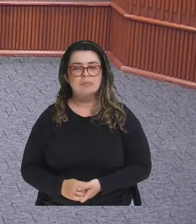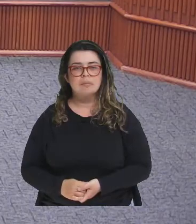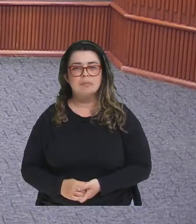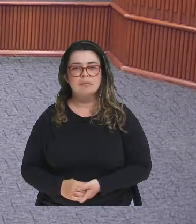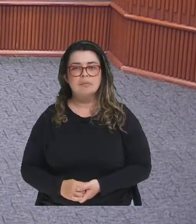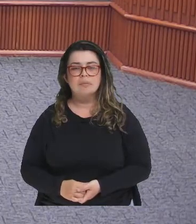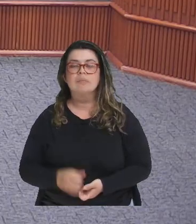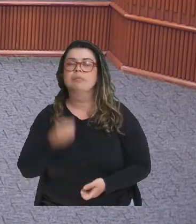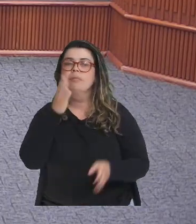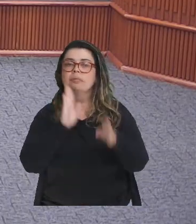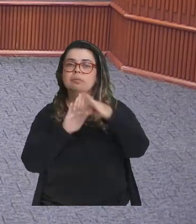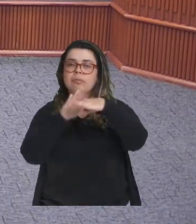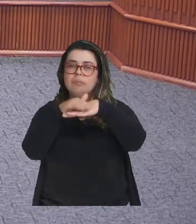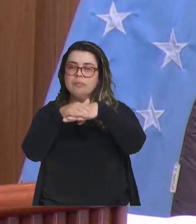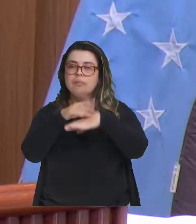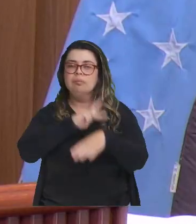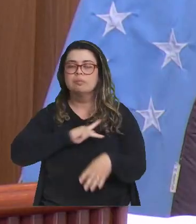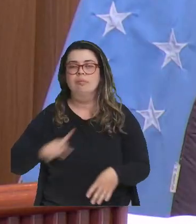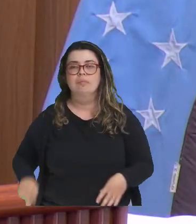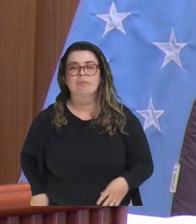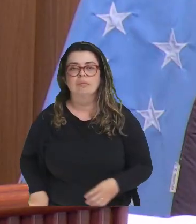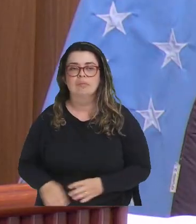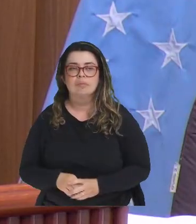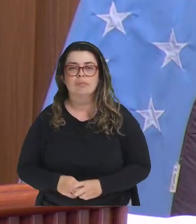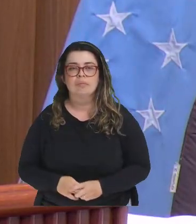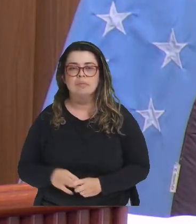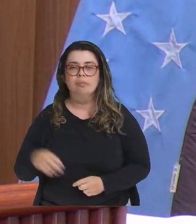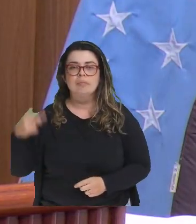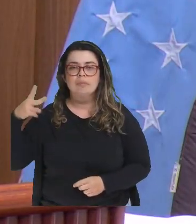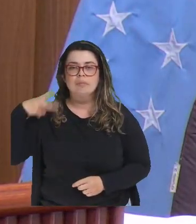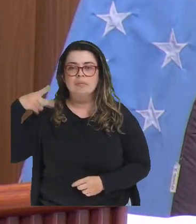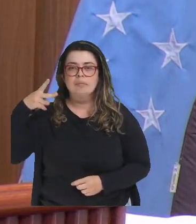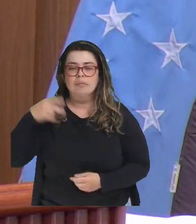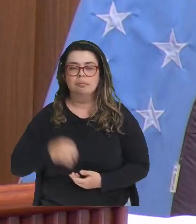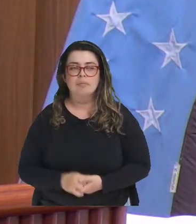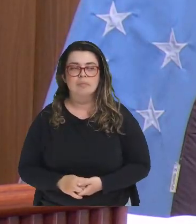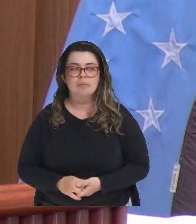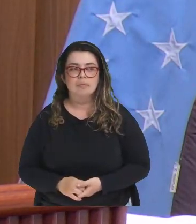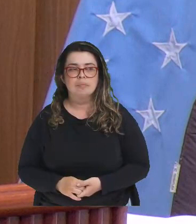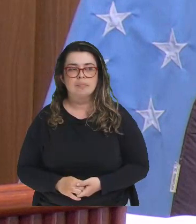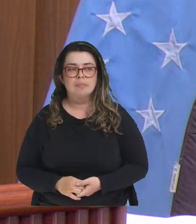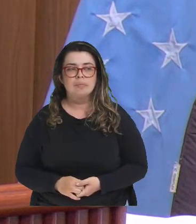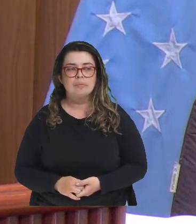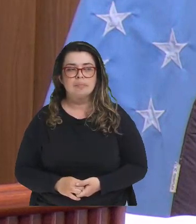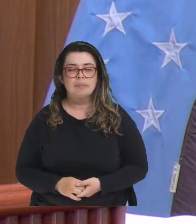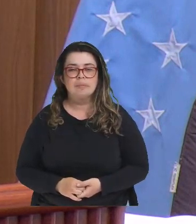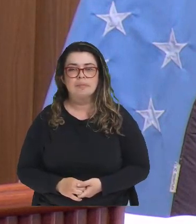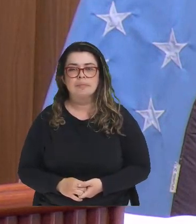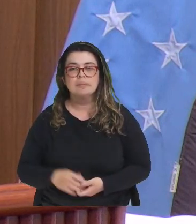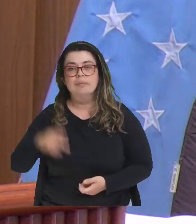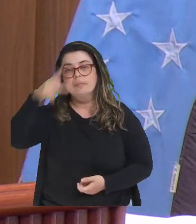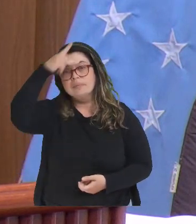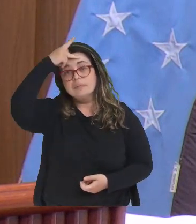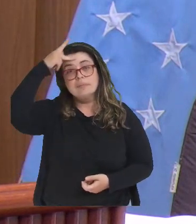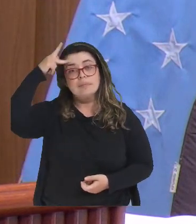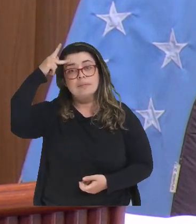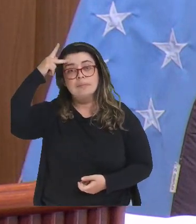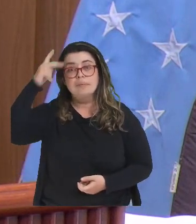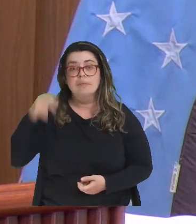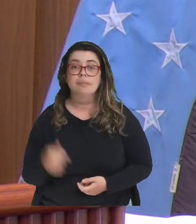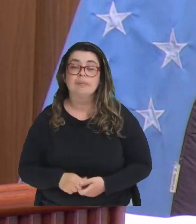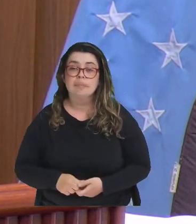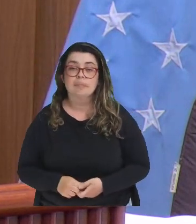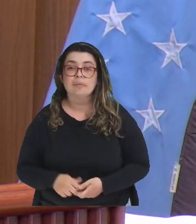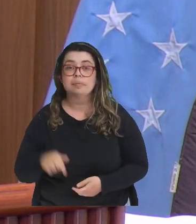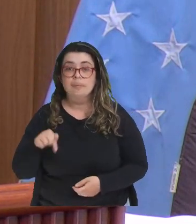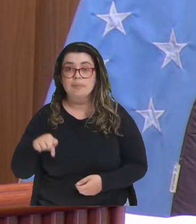Boa noite, senhor presidente, demais vereadores, a todo o público que nos acompanha, aqui presente no